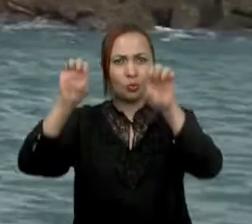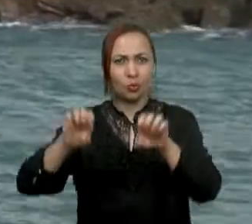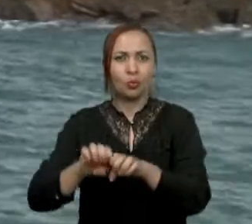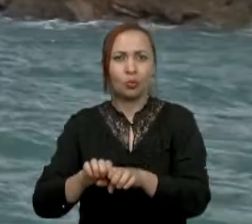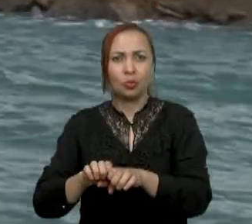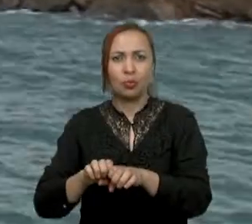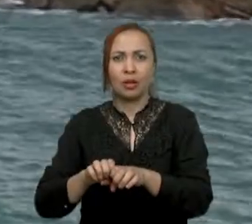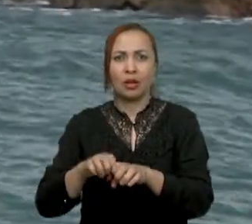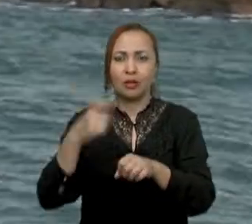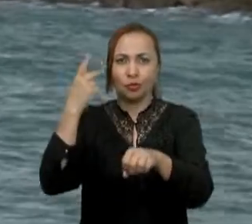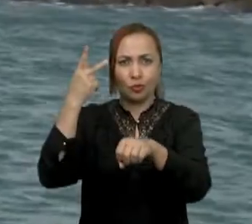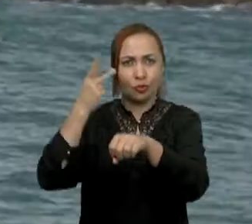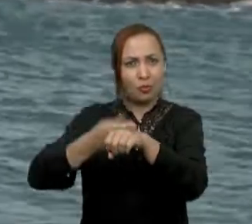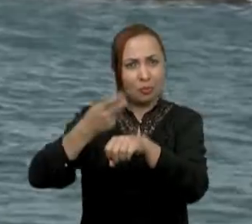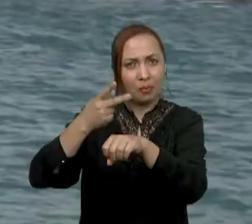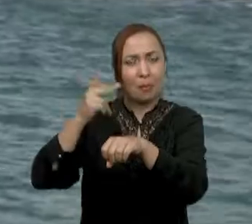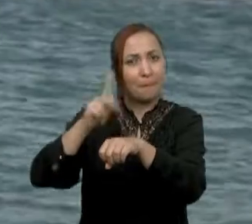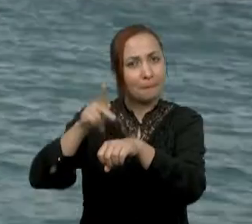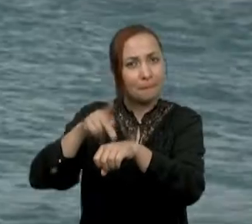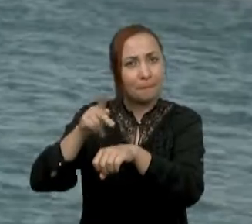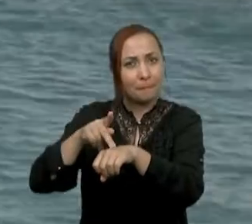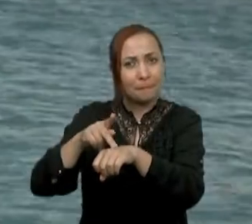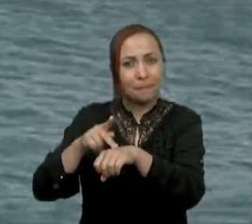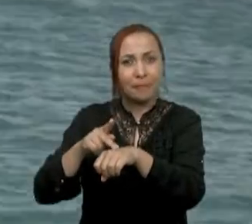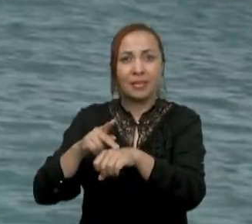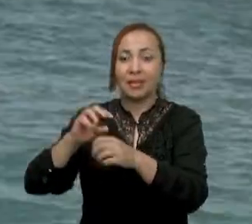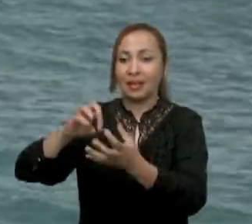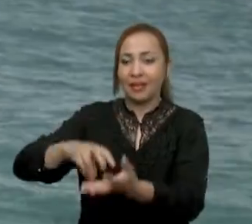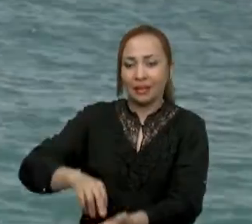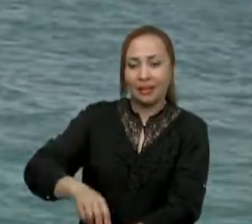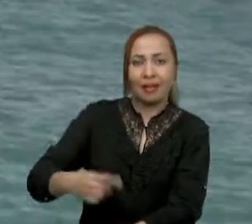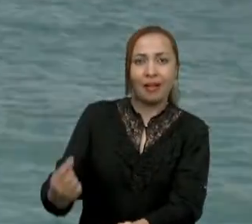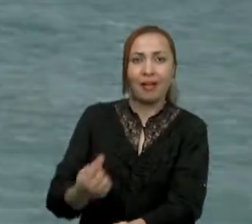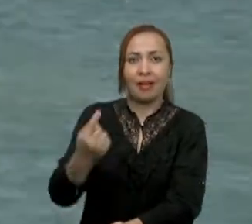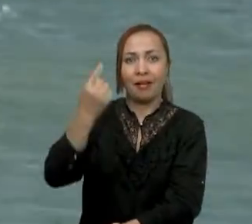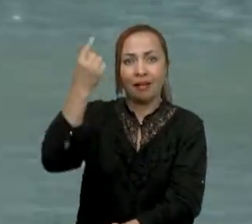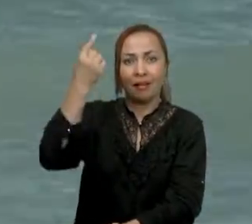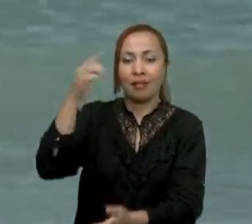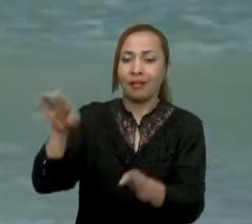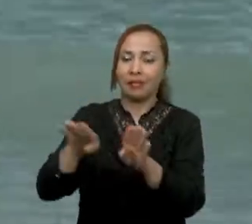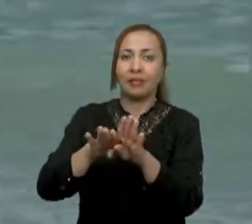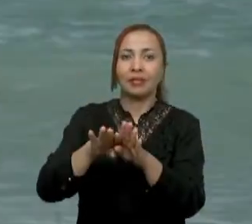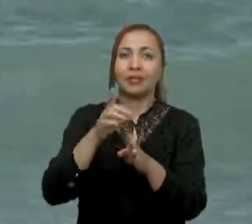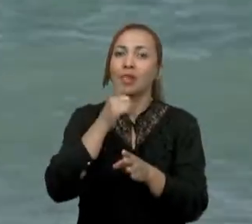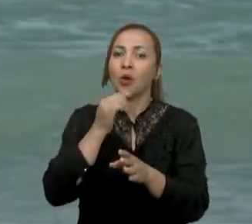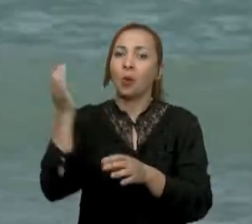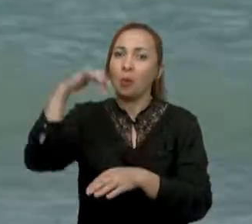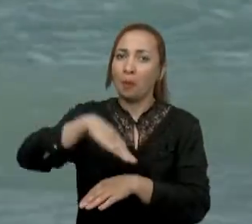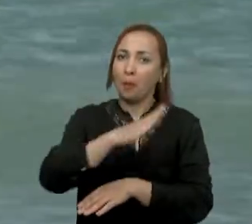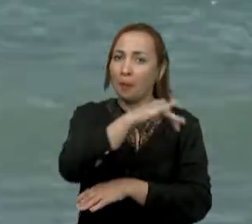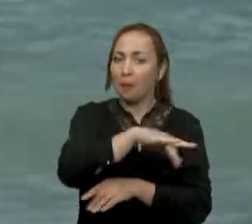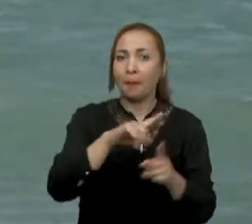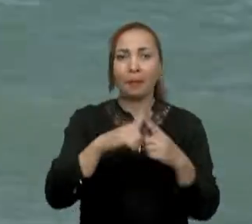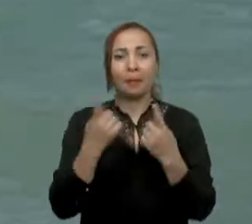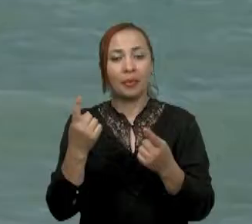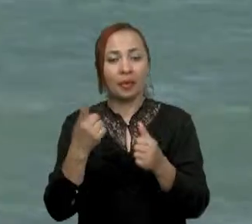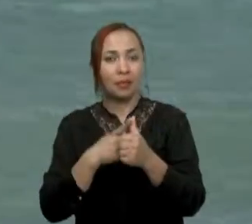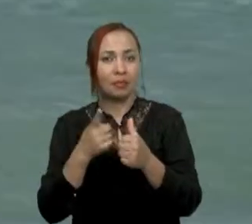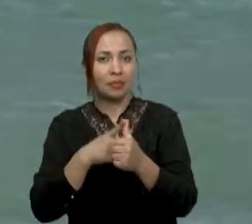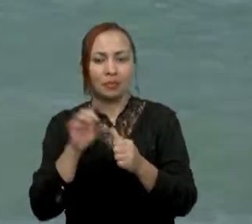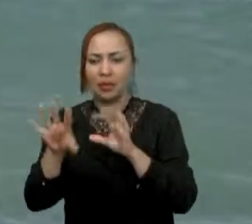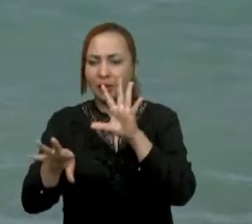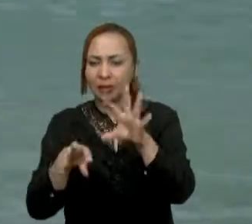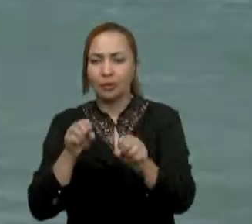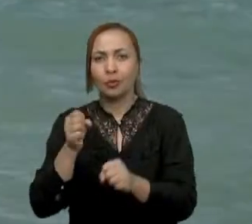aquelas estruturas na de pedra que se estende da Terra ao mar Porém na nossa primeira coleta a